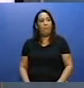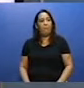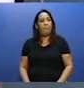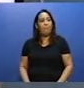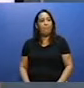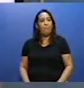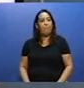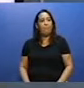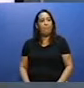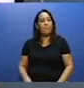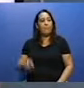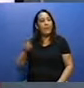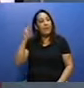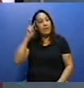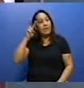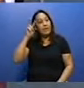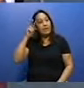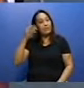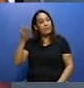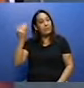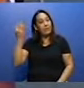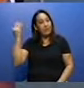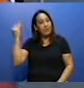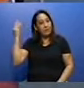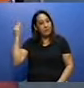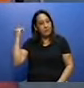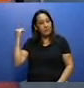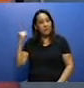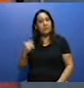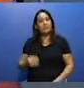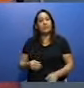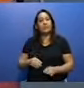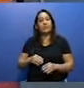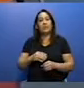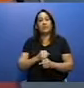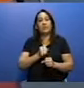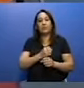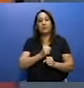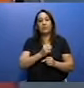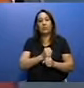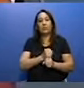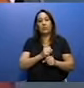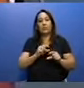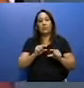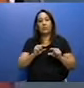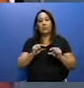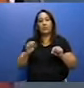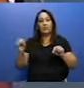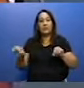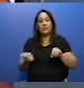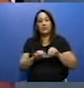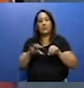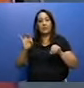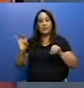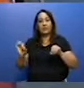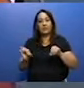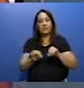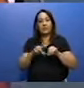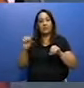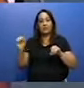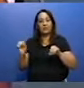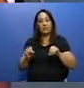desenhar? Lembra lá da aula passada das continhas do colar, que a professora falou par,